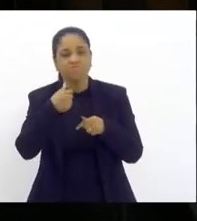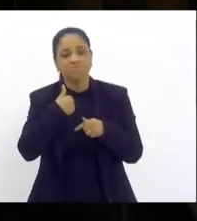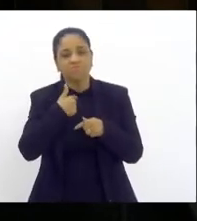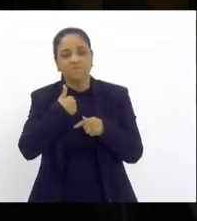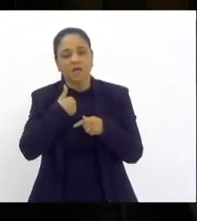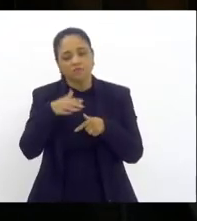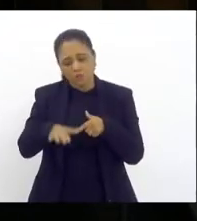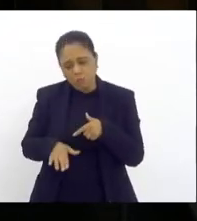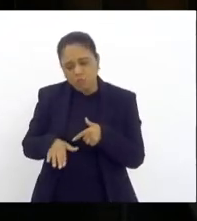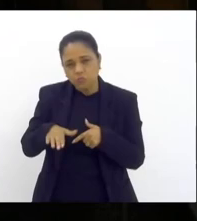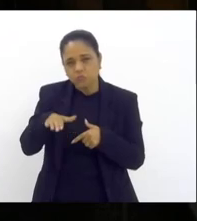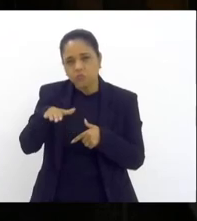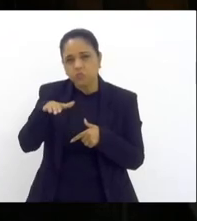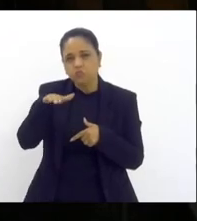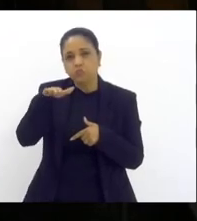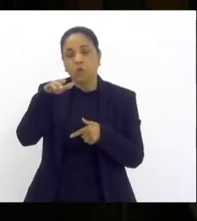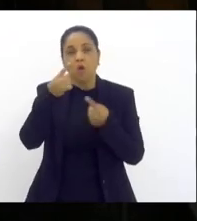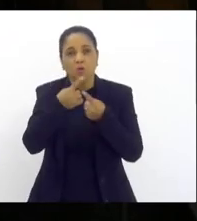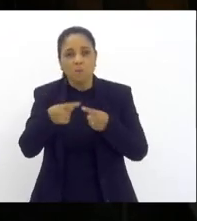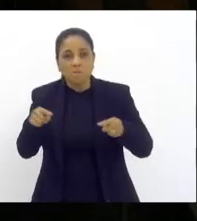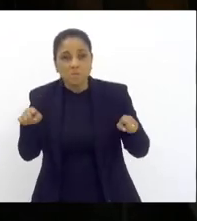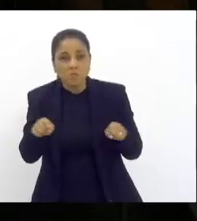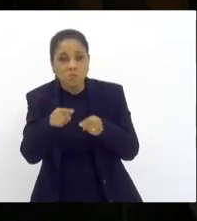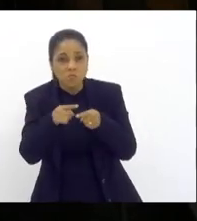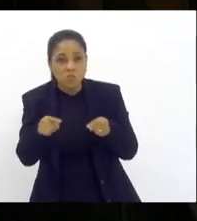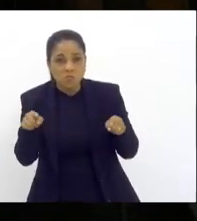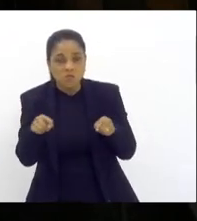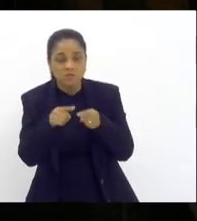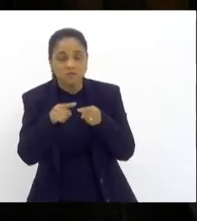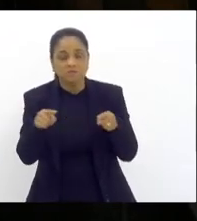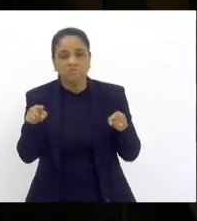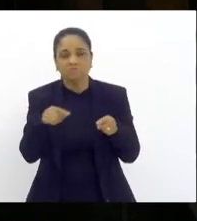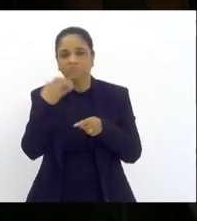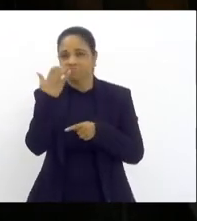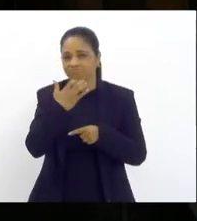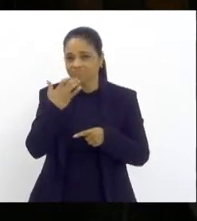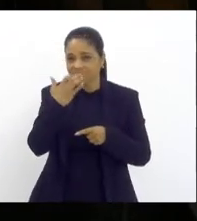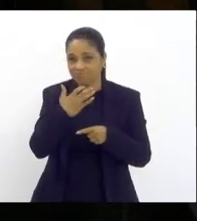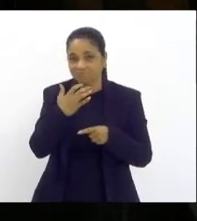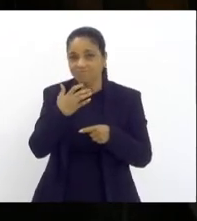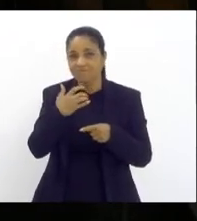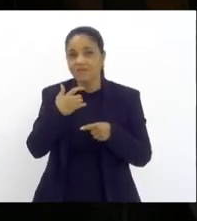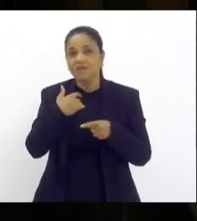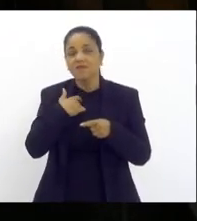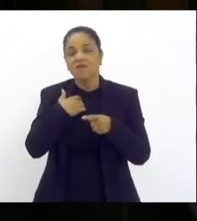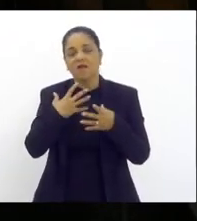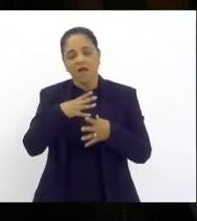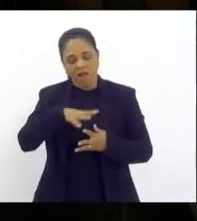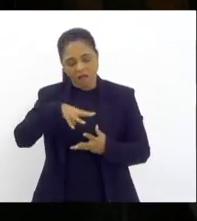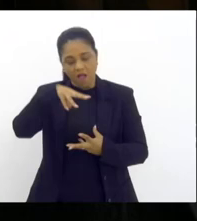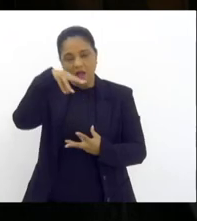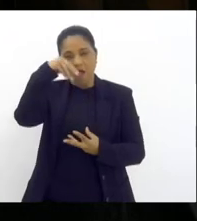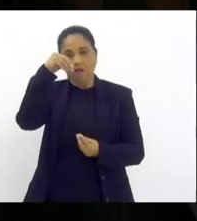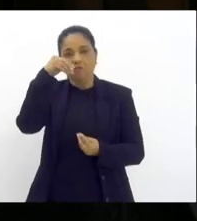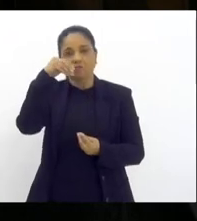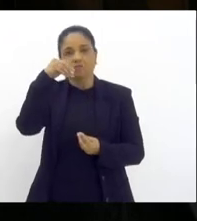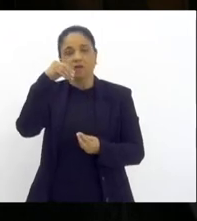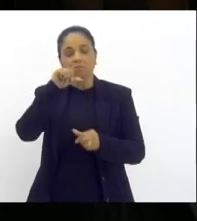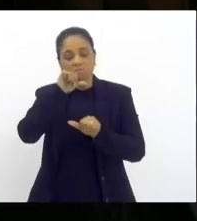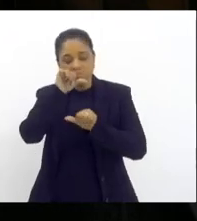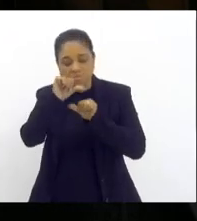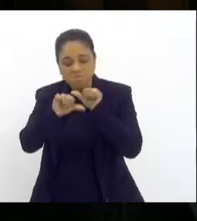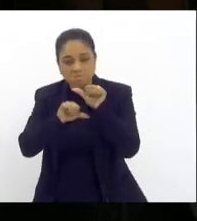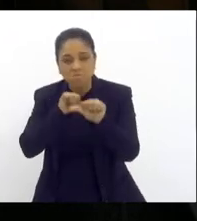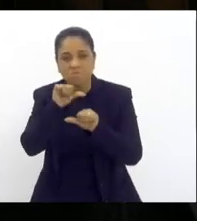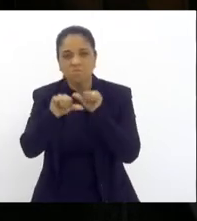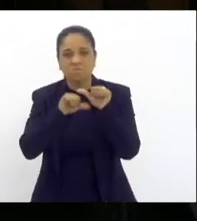quando comecei a falar da música, eu entendia que a música ela podia, de fato, transcender a alma e causar modificações